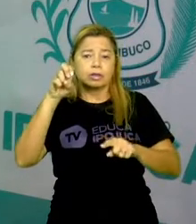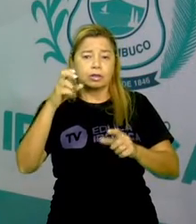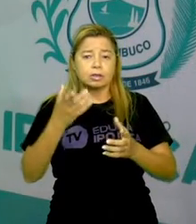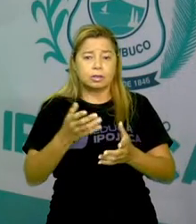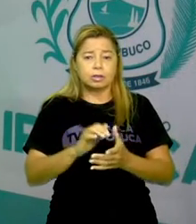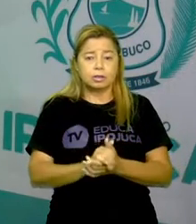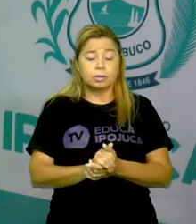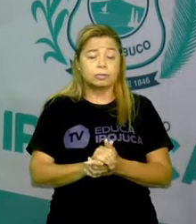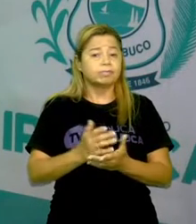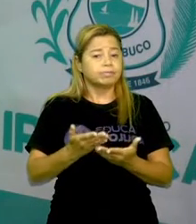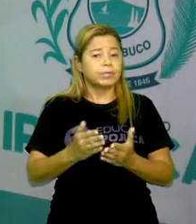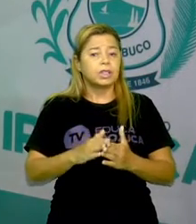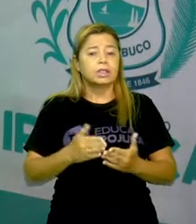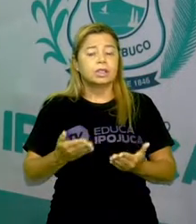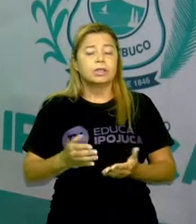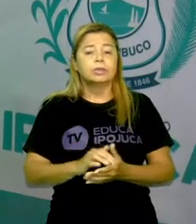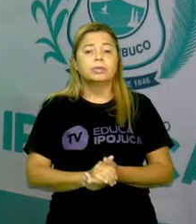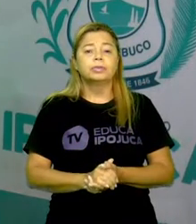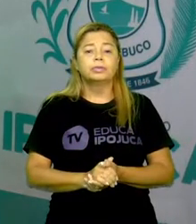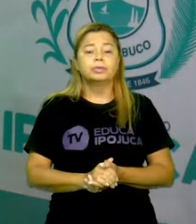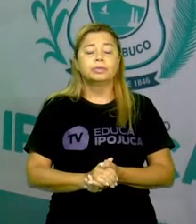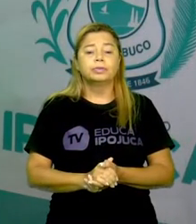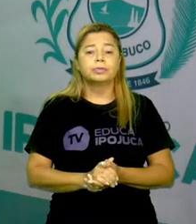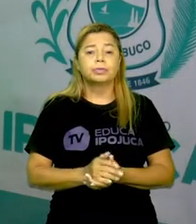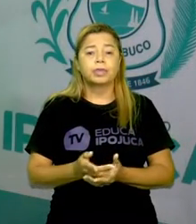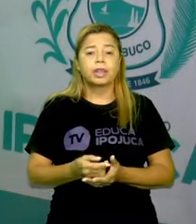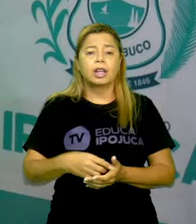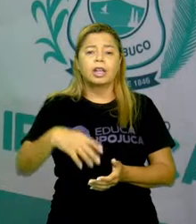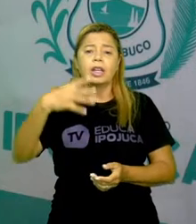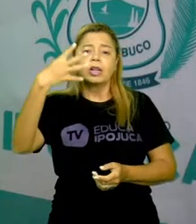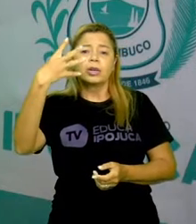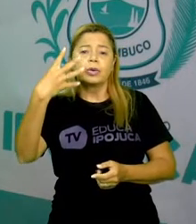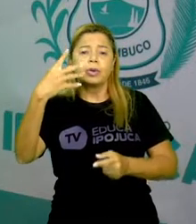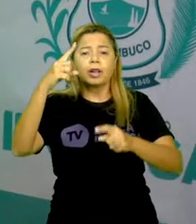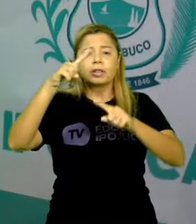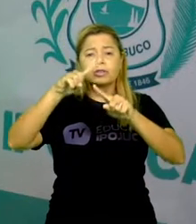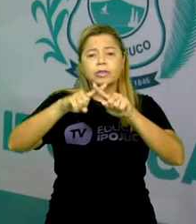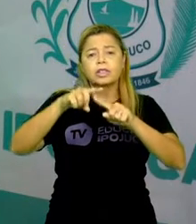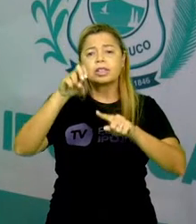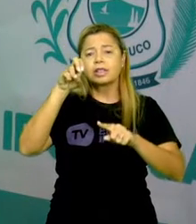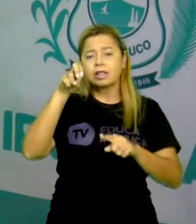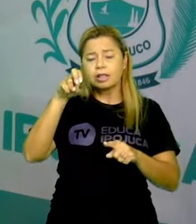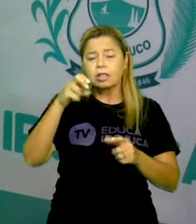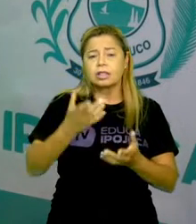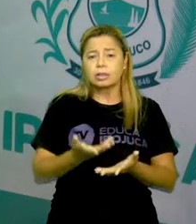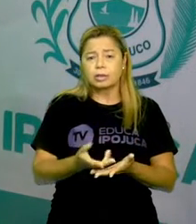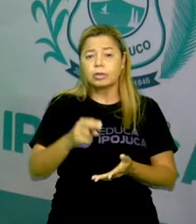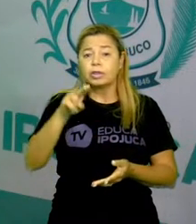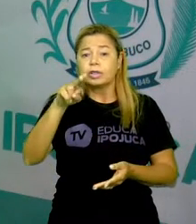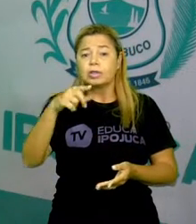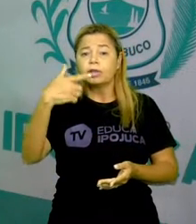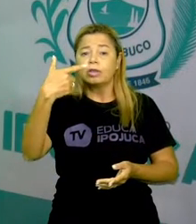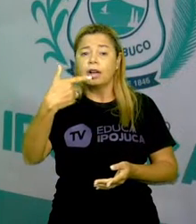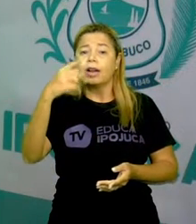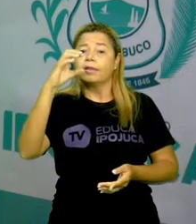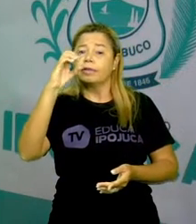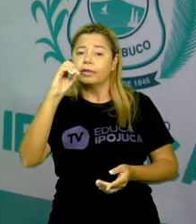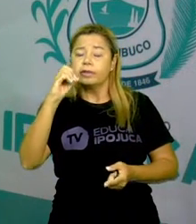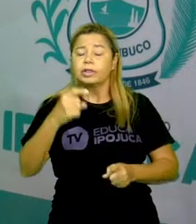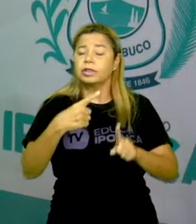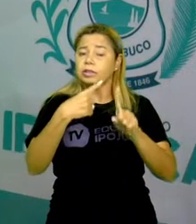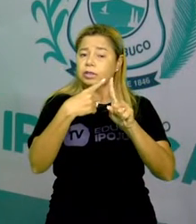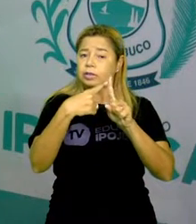5 unidades. Se a gente pensar em 4 vezes 5 unidades, nós temos o total de 20